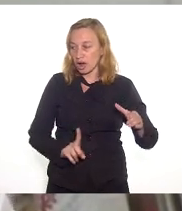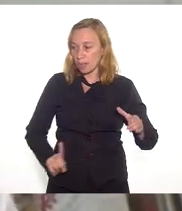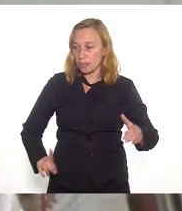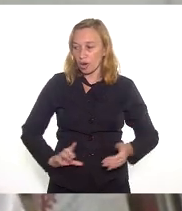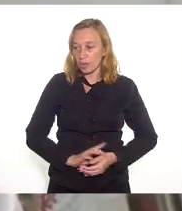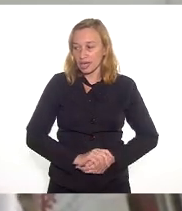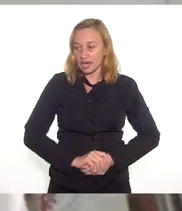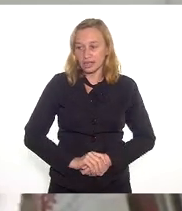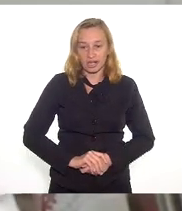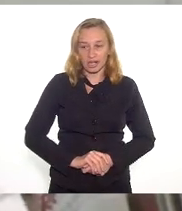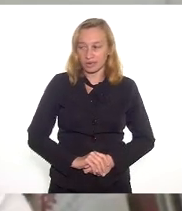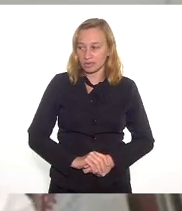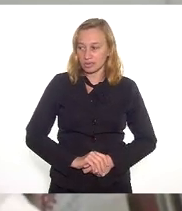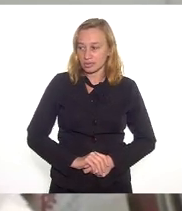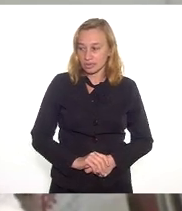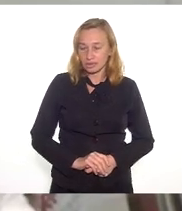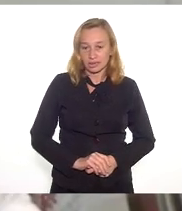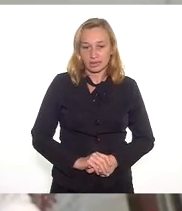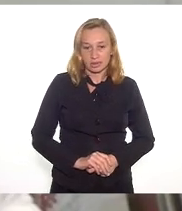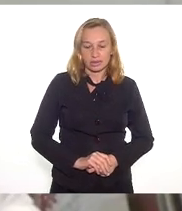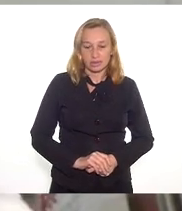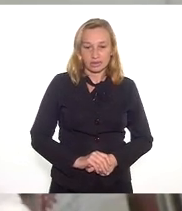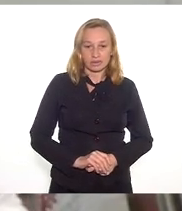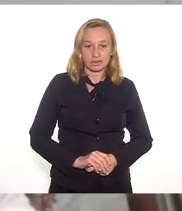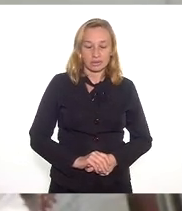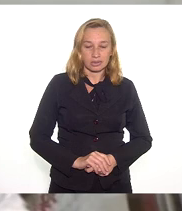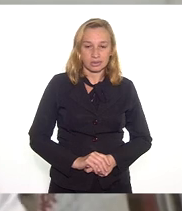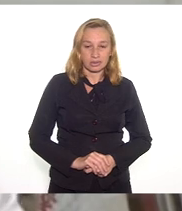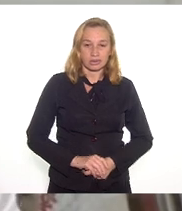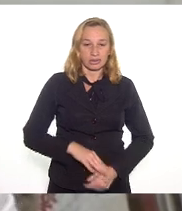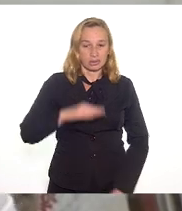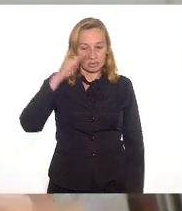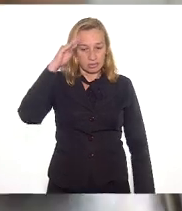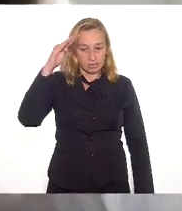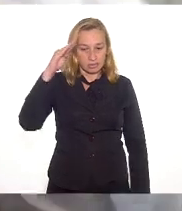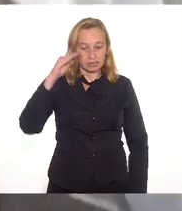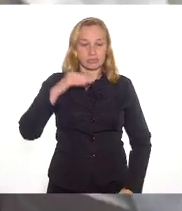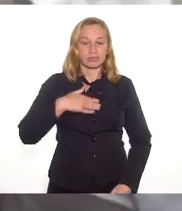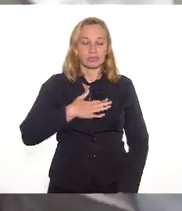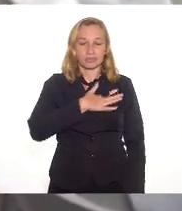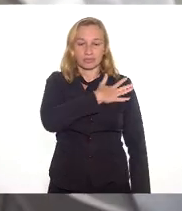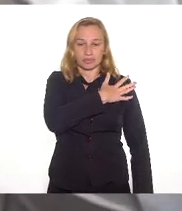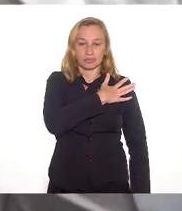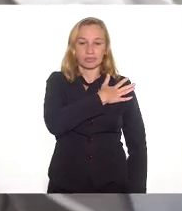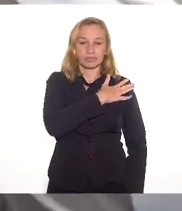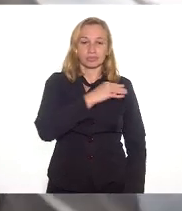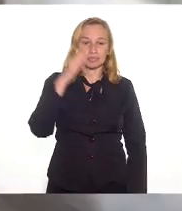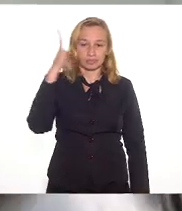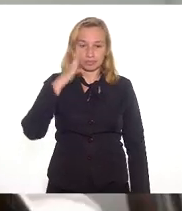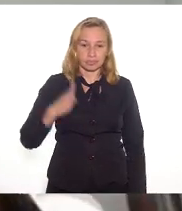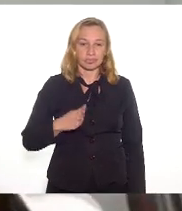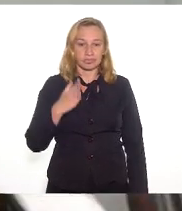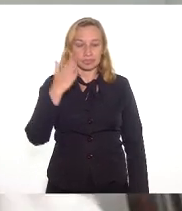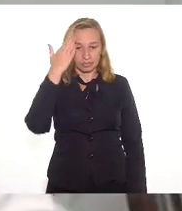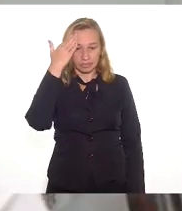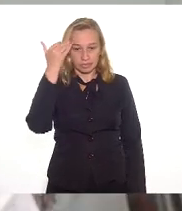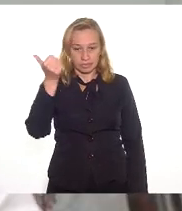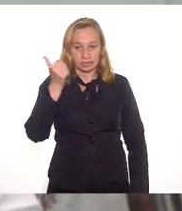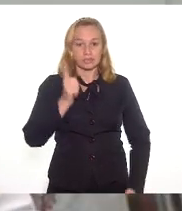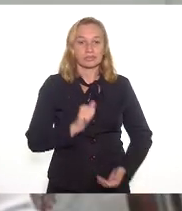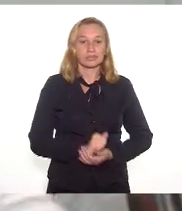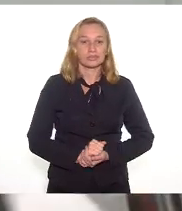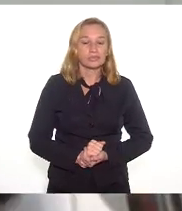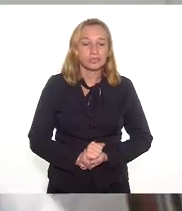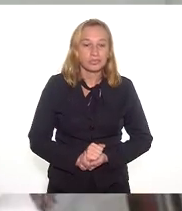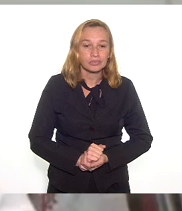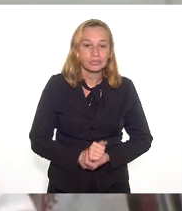gente sabe, deputado Malafaia está aqui, militar do Exército Brasileiro, a gente sabe o quanto o militarismo